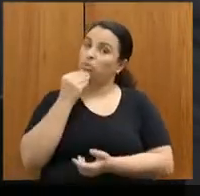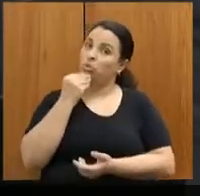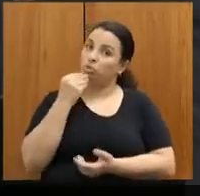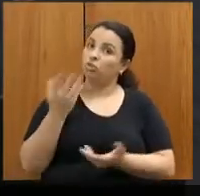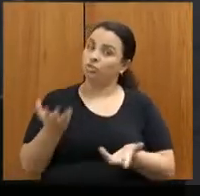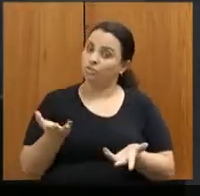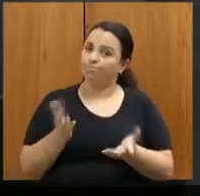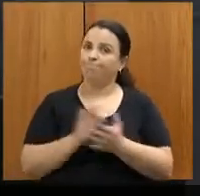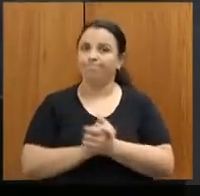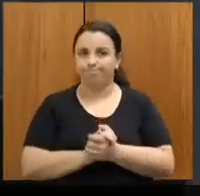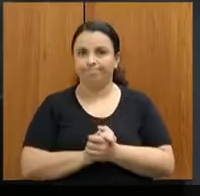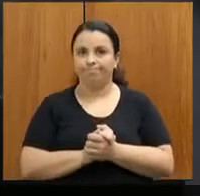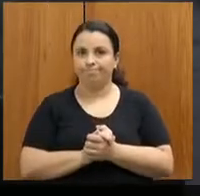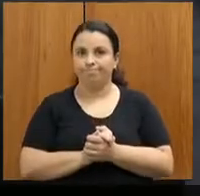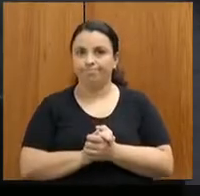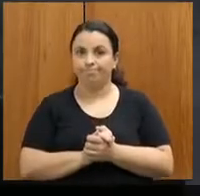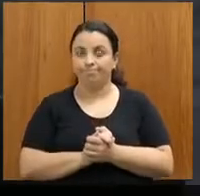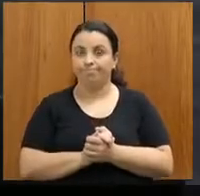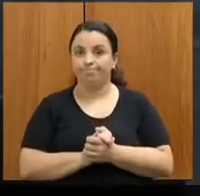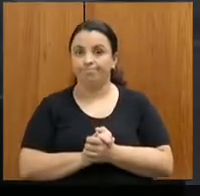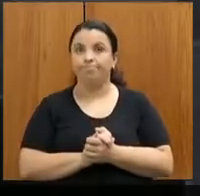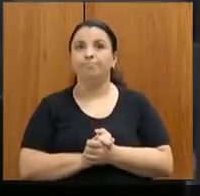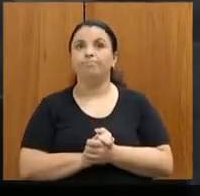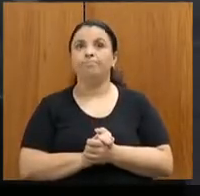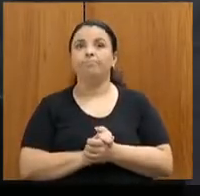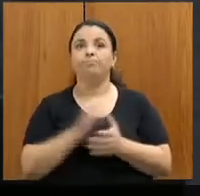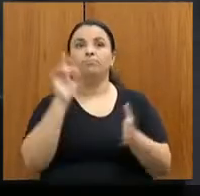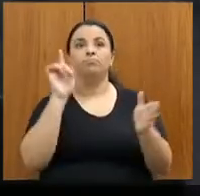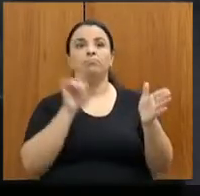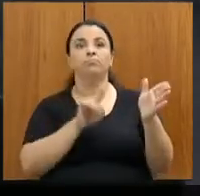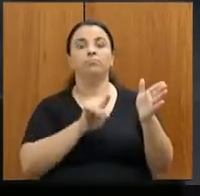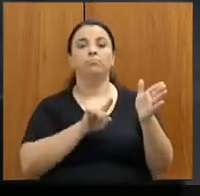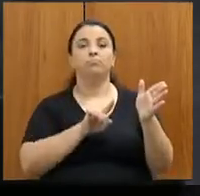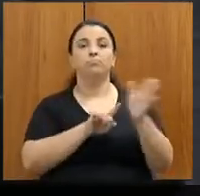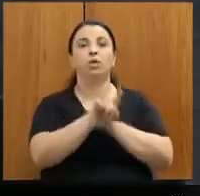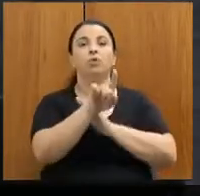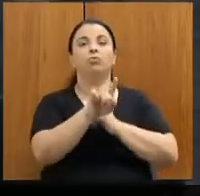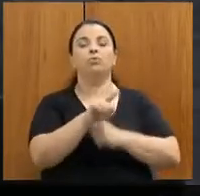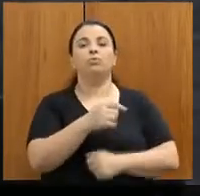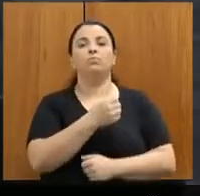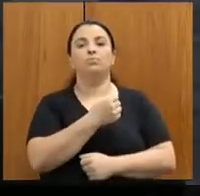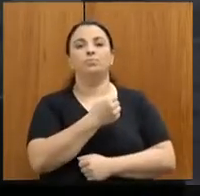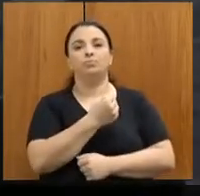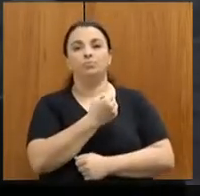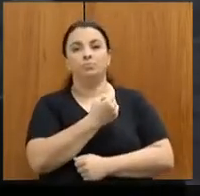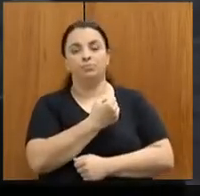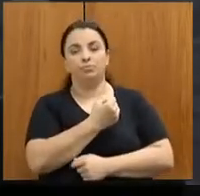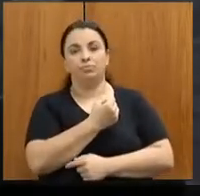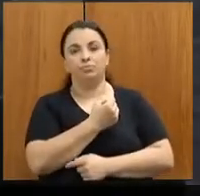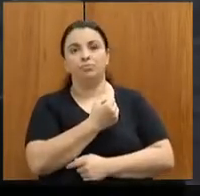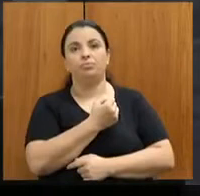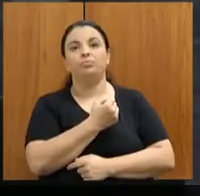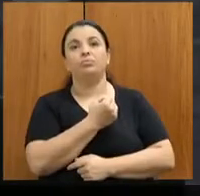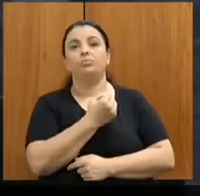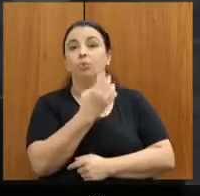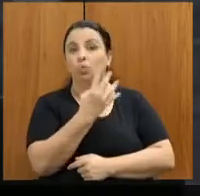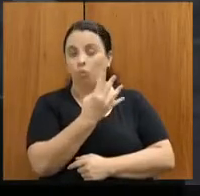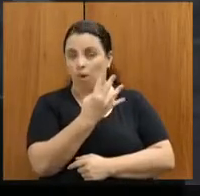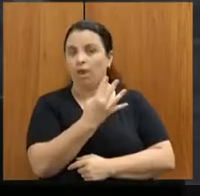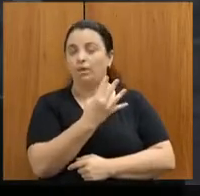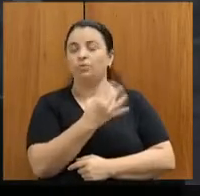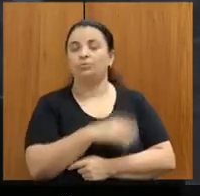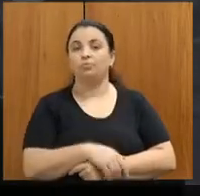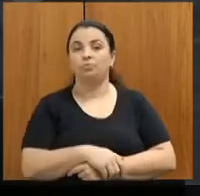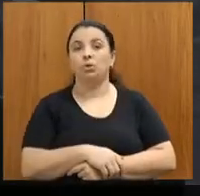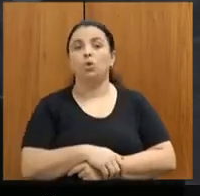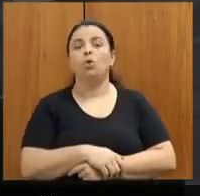a pergunta número 13 número 4 o parágrafo primeiro do artigo 8º